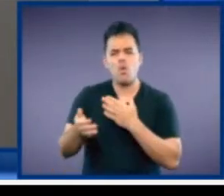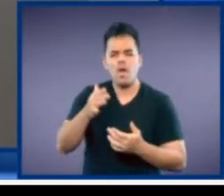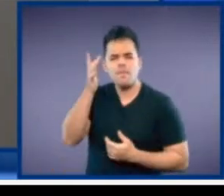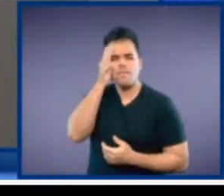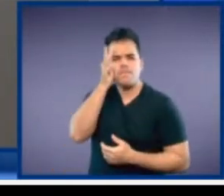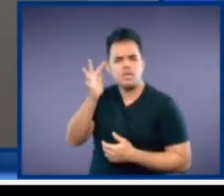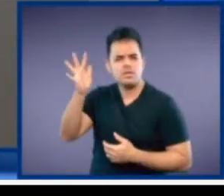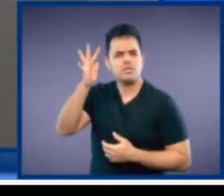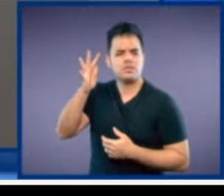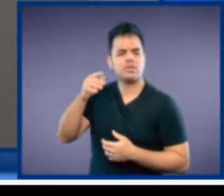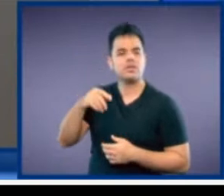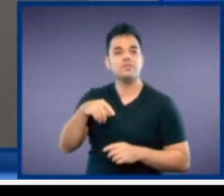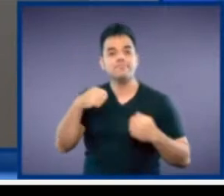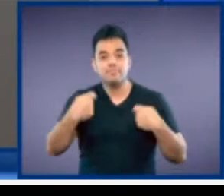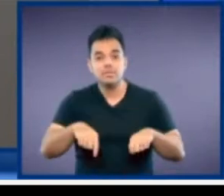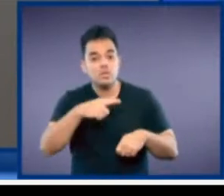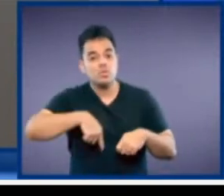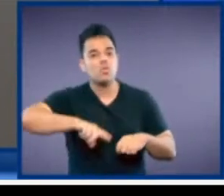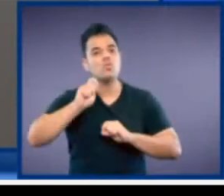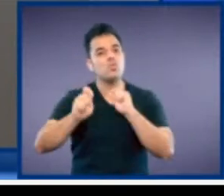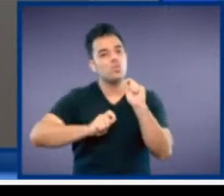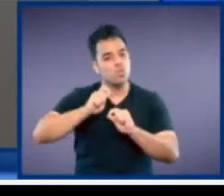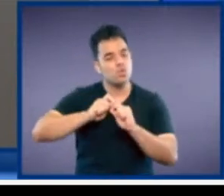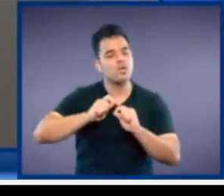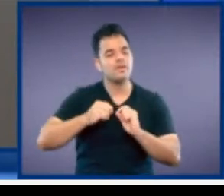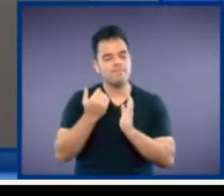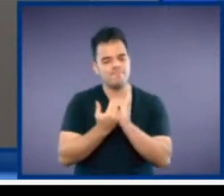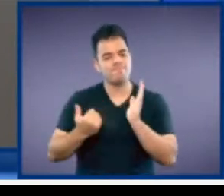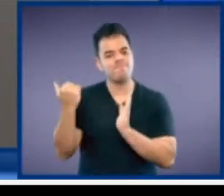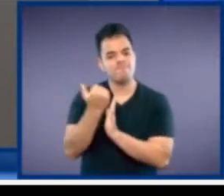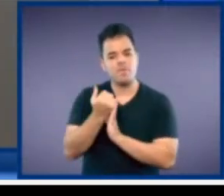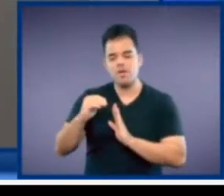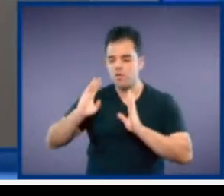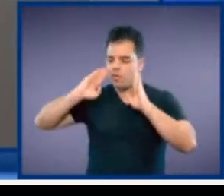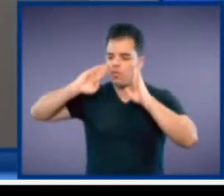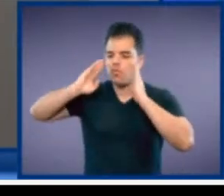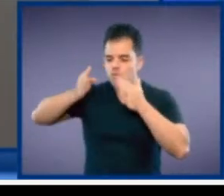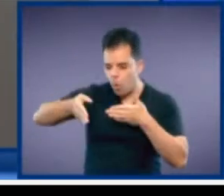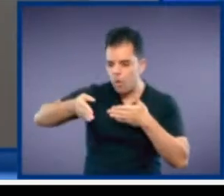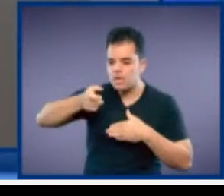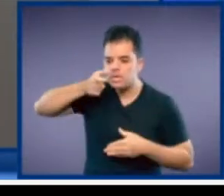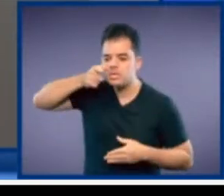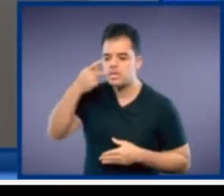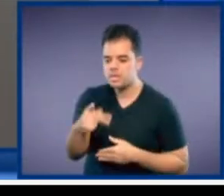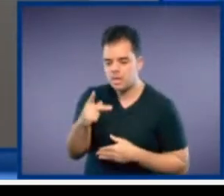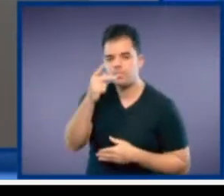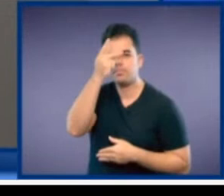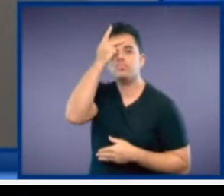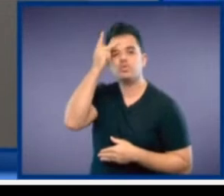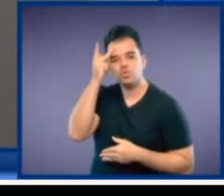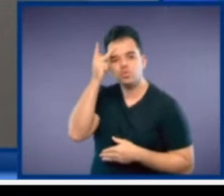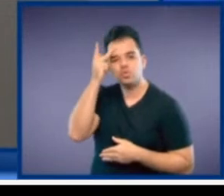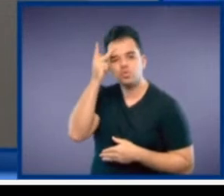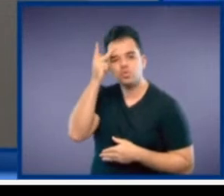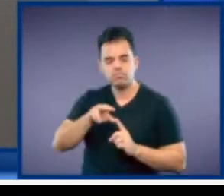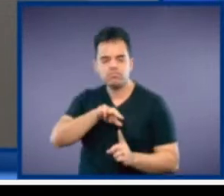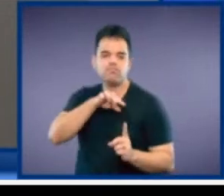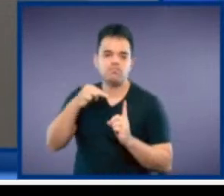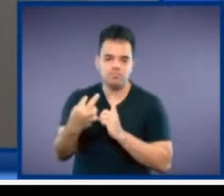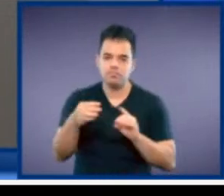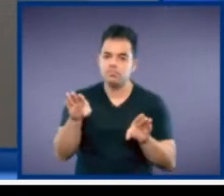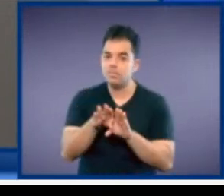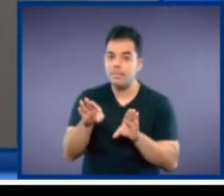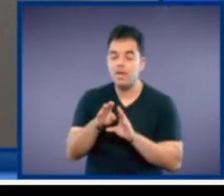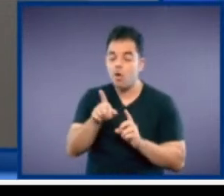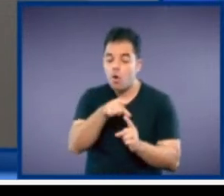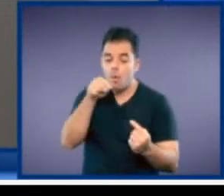senhoras e senhores, é preciso que a nossa atuação tenha sempre como norte o interesse público. Esse trabalho, antes e acima de tudo, teve como grande objetivo melhorar